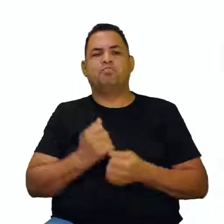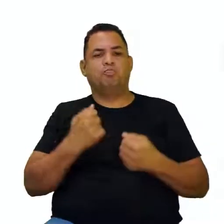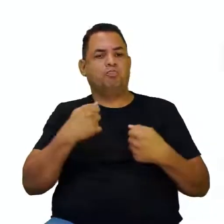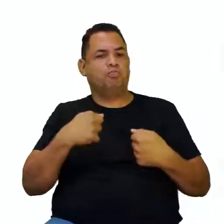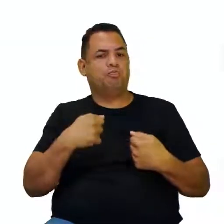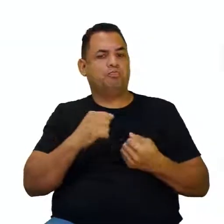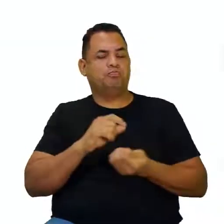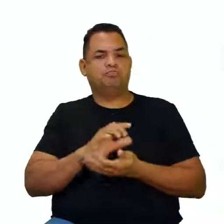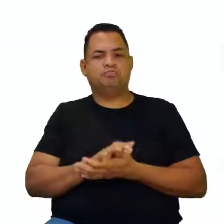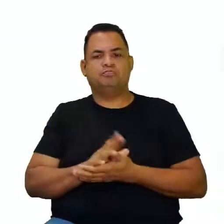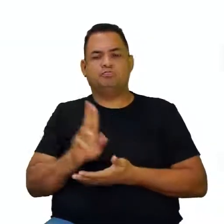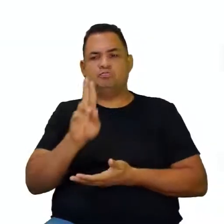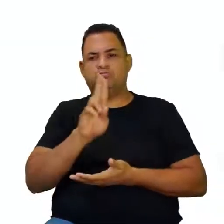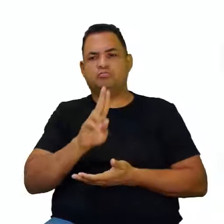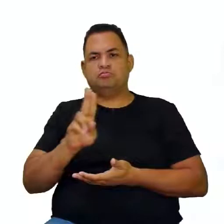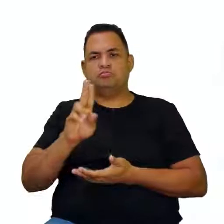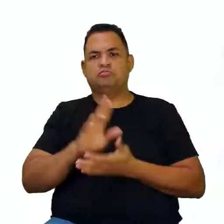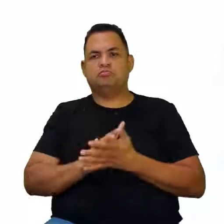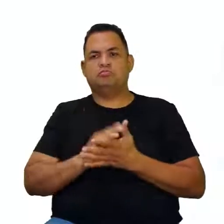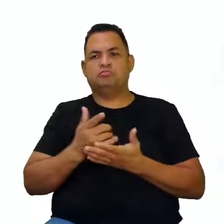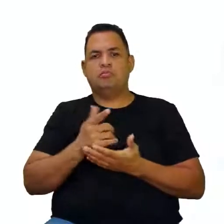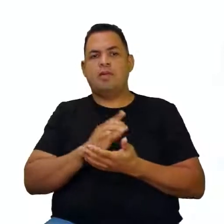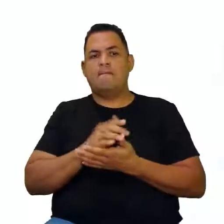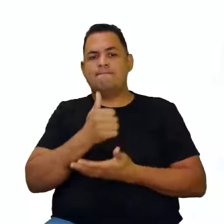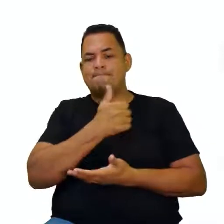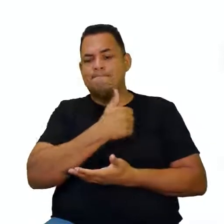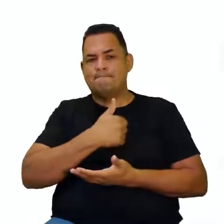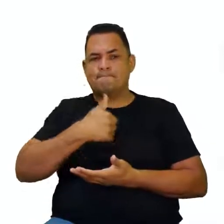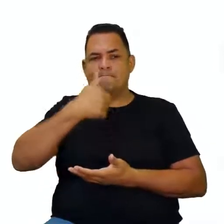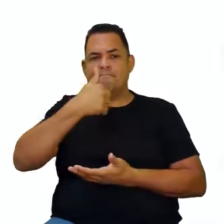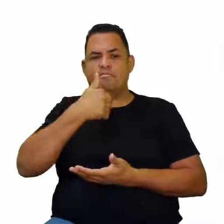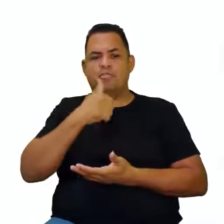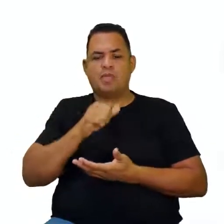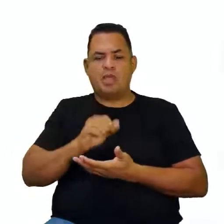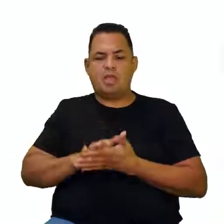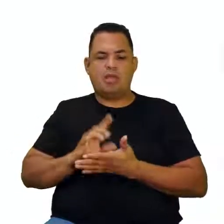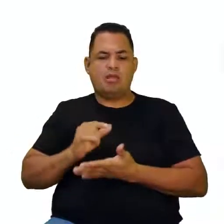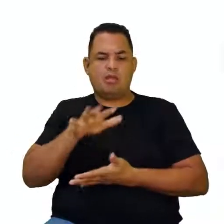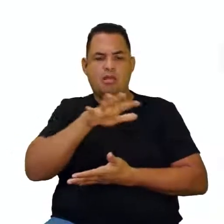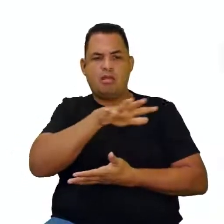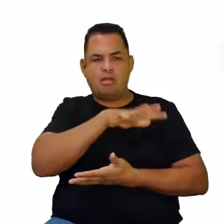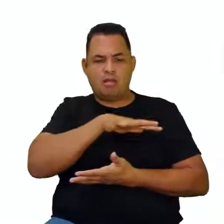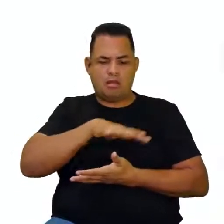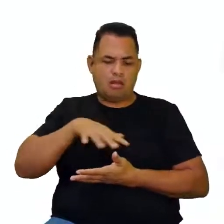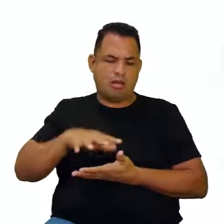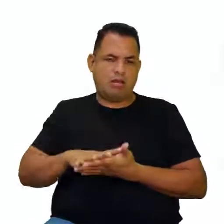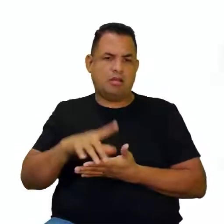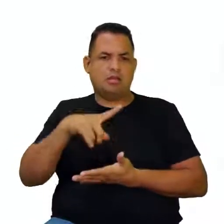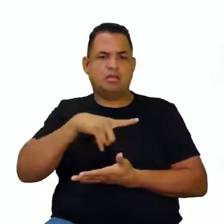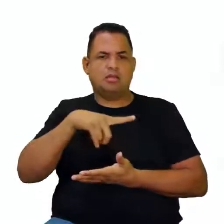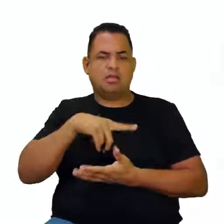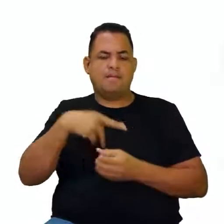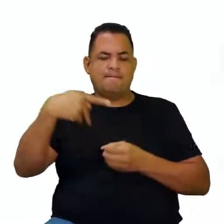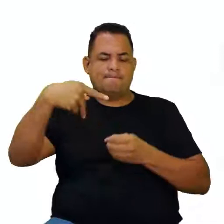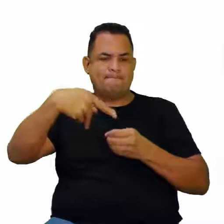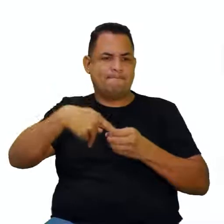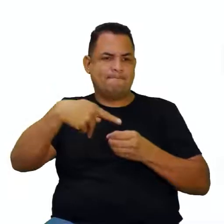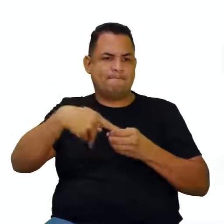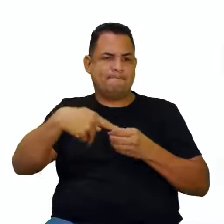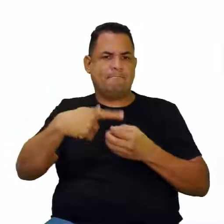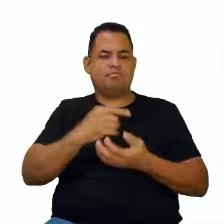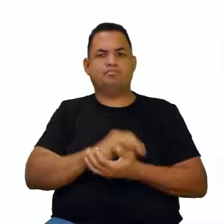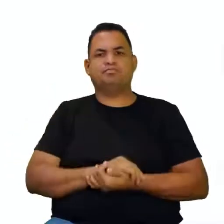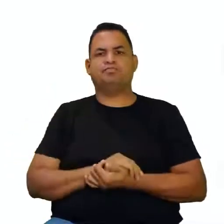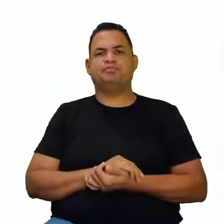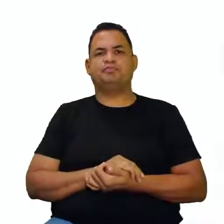elas poderiam ser utilizadas para recuperar as áreas que são contaminadas com o petróleo, uma vez que